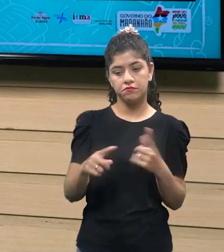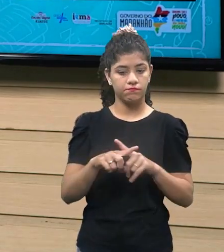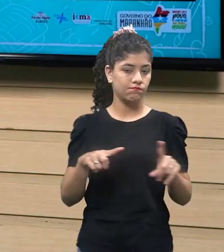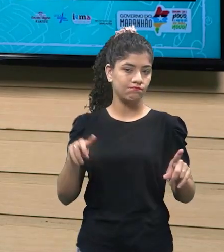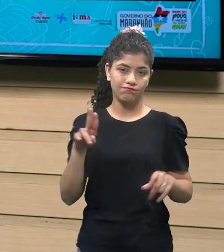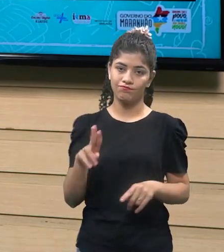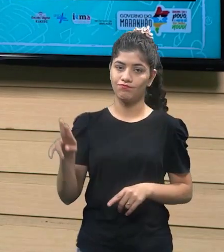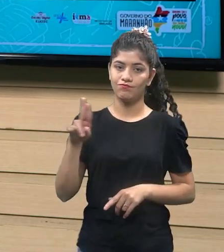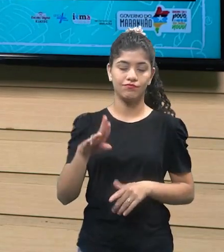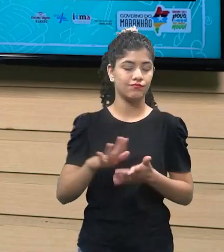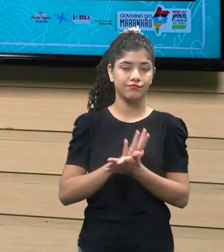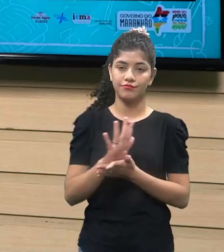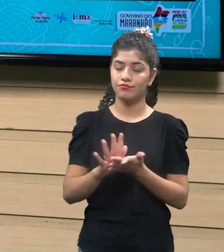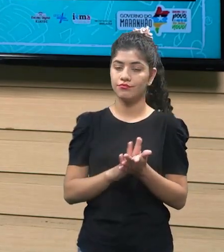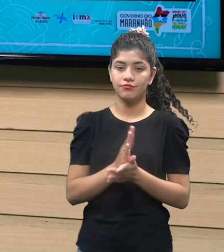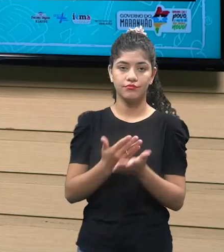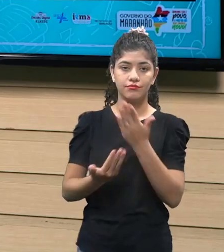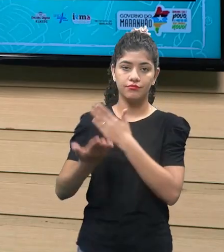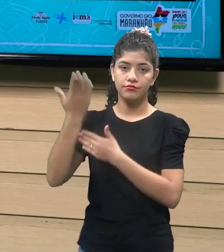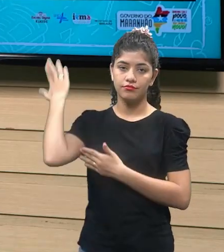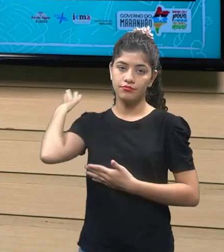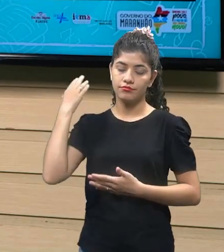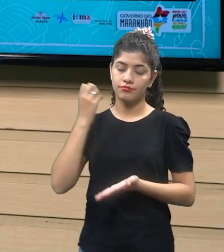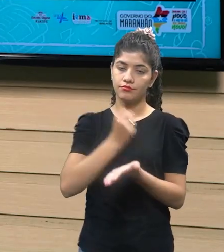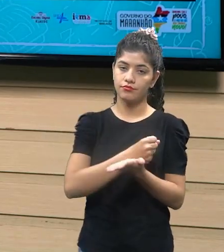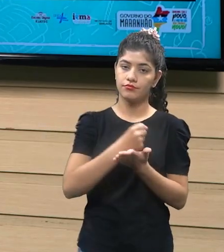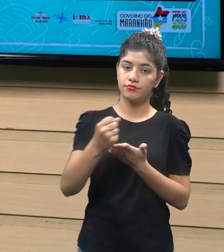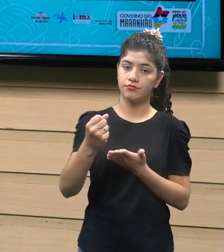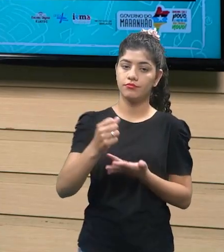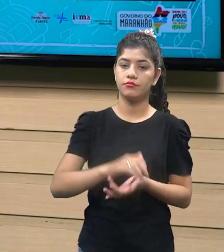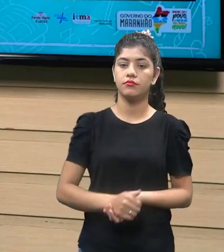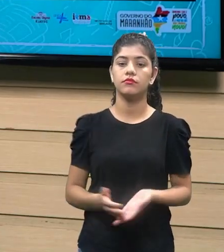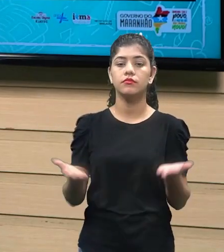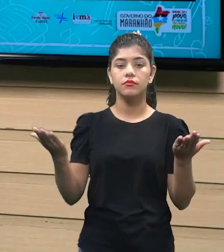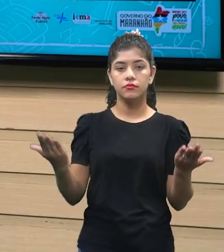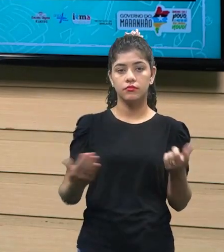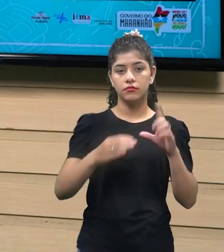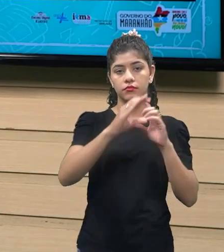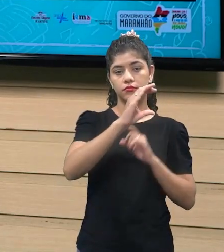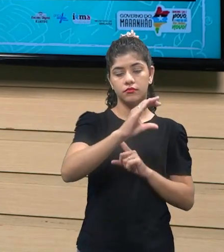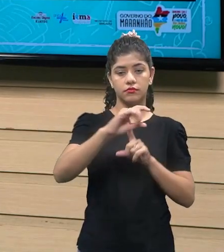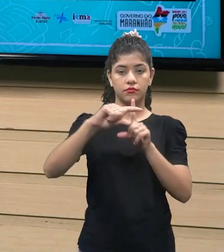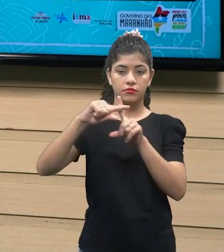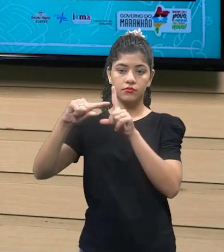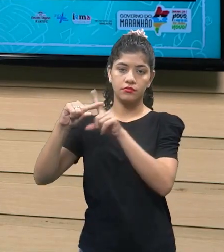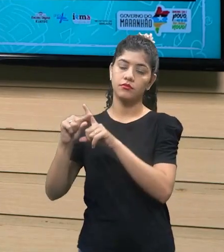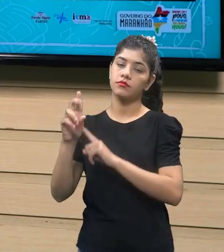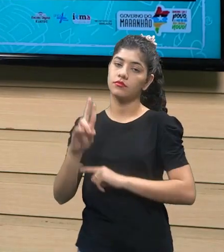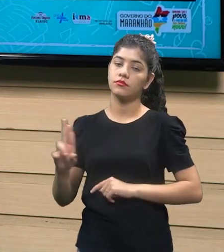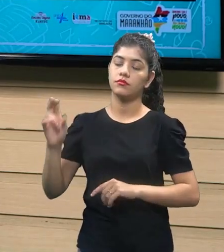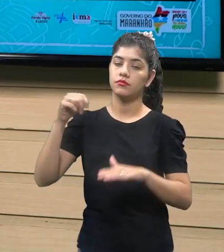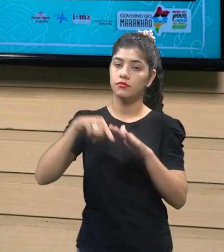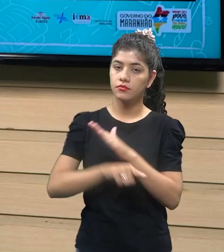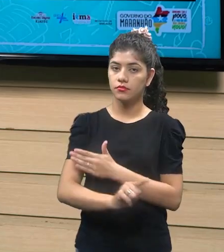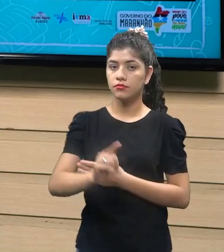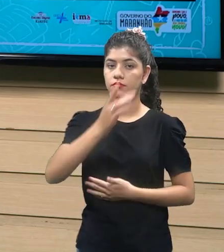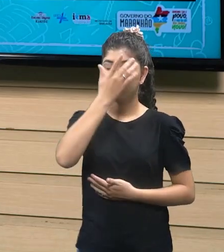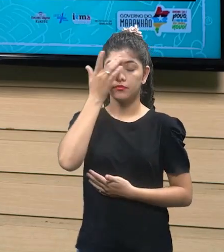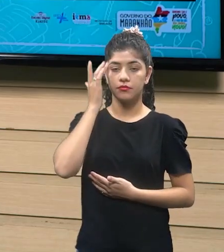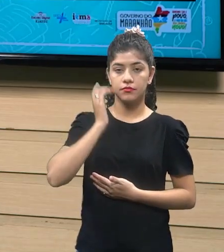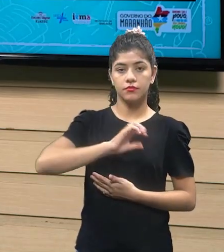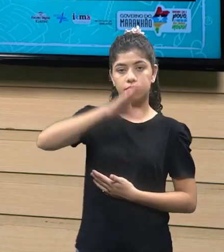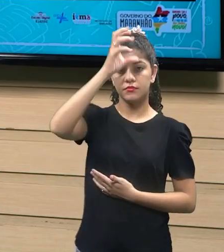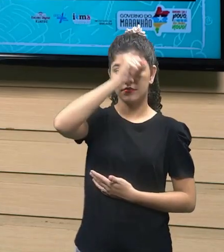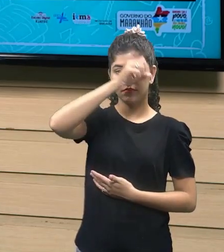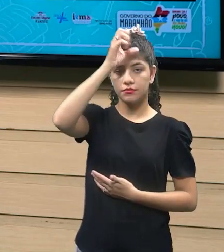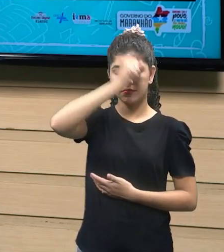temos aqui o C++, que ainda é utilizado, é uma das primeiras a serem aprendida pelos profissionais de informática,